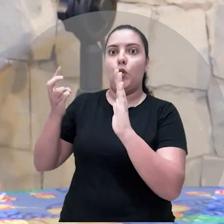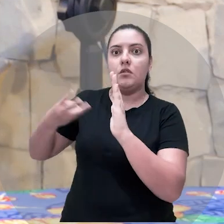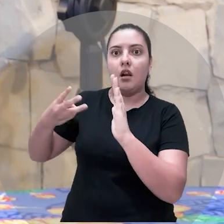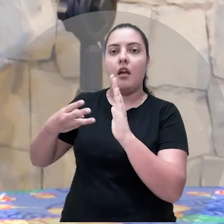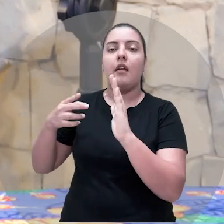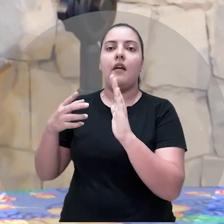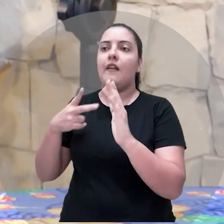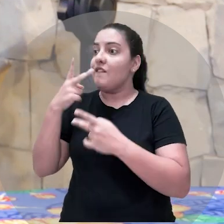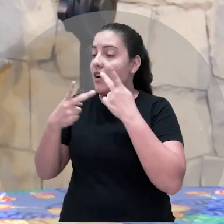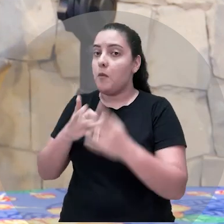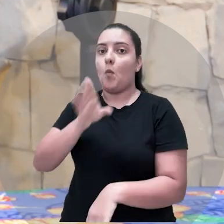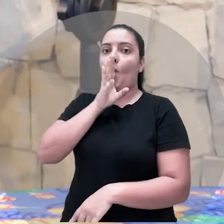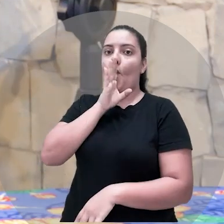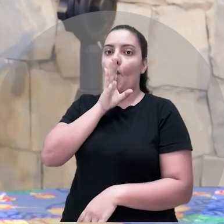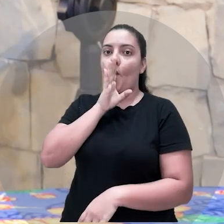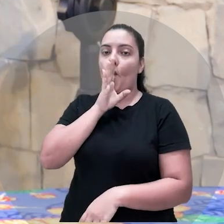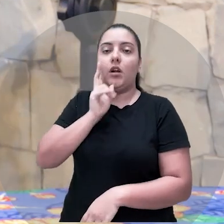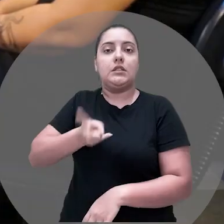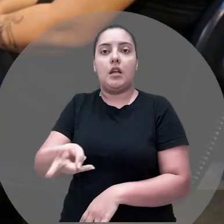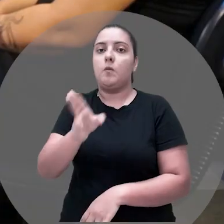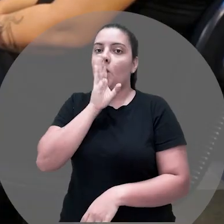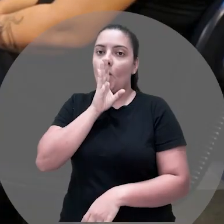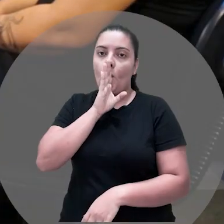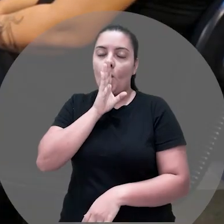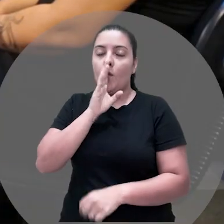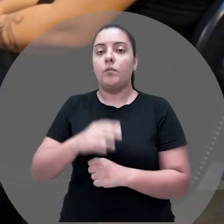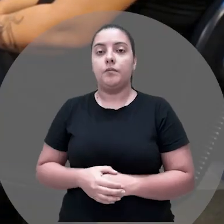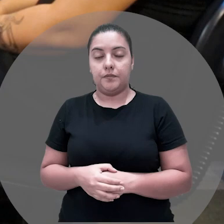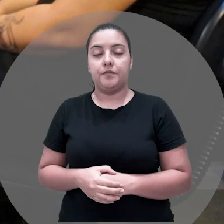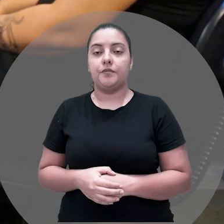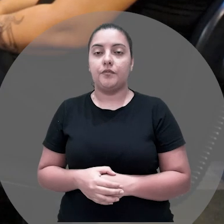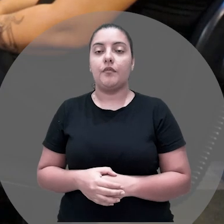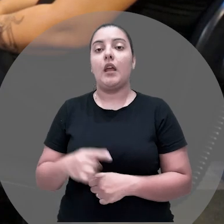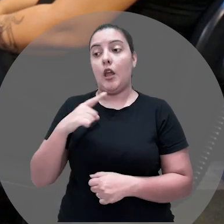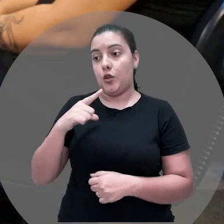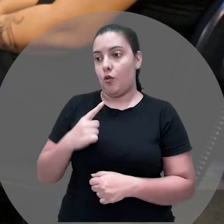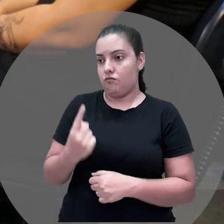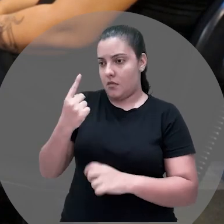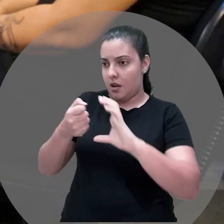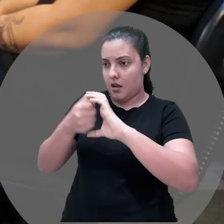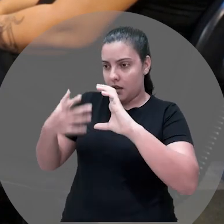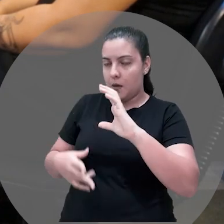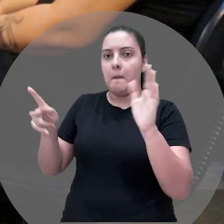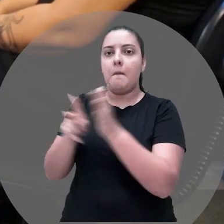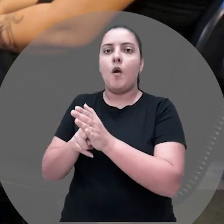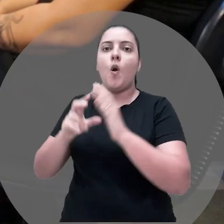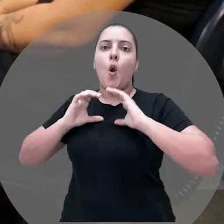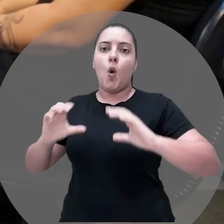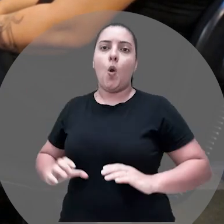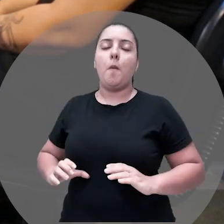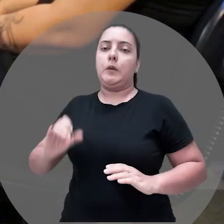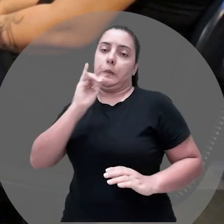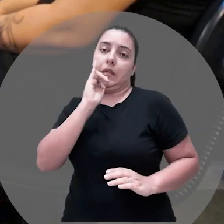nível 3 por exemplo é a criança que não fala né no sentido da fala e aí eu tenho uma característica também